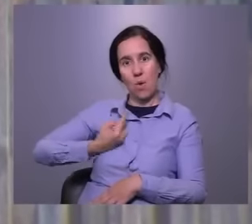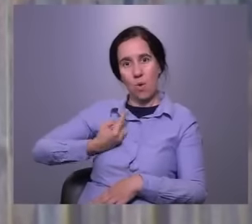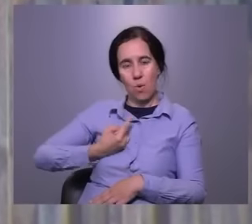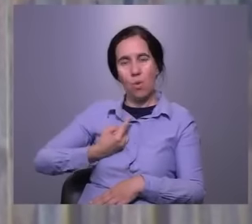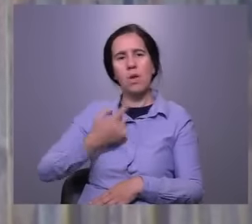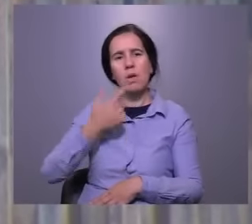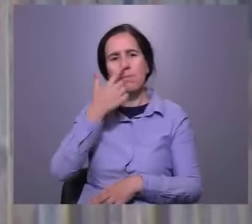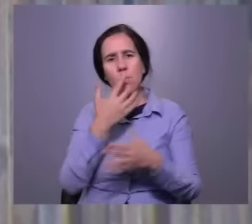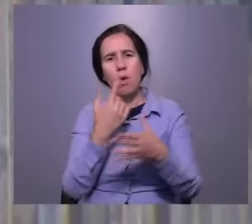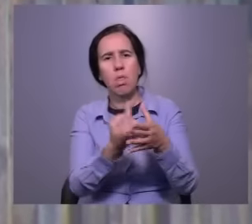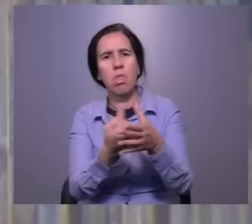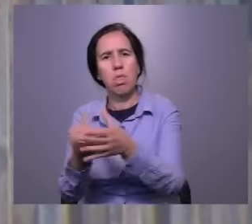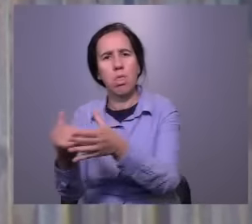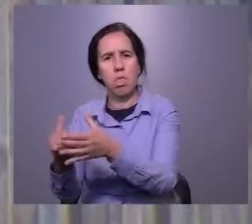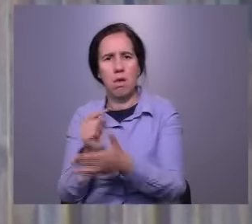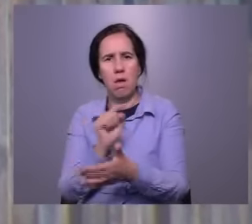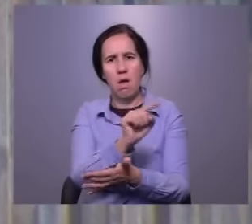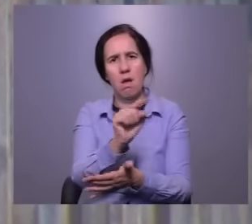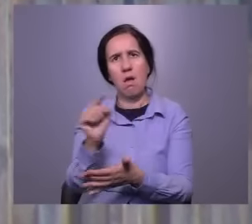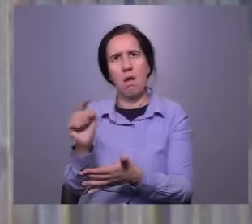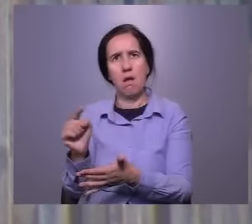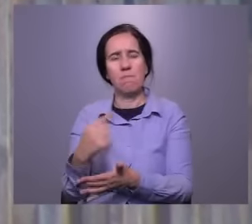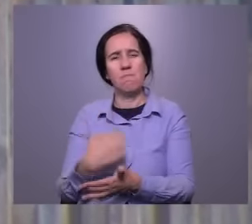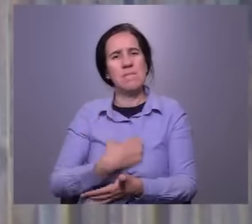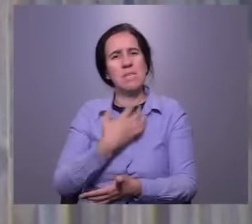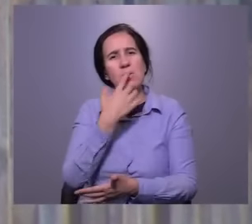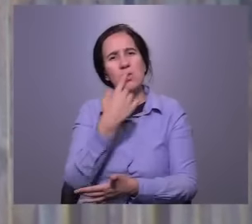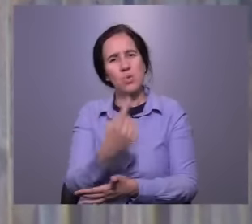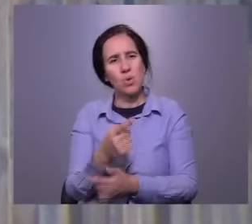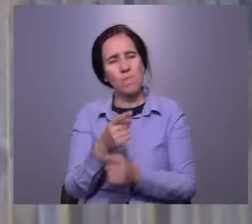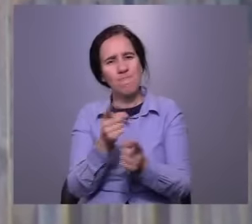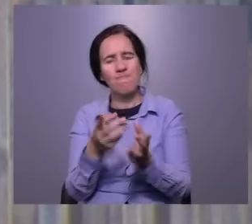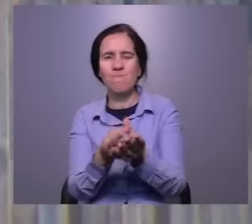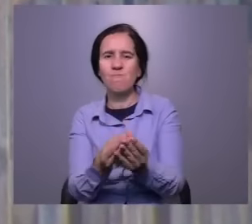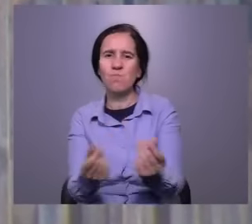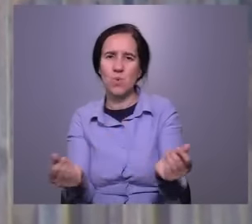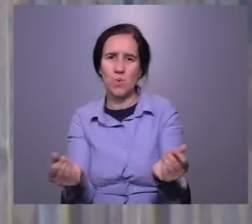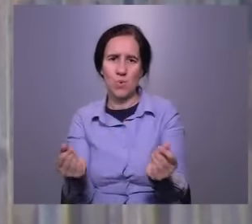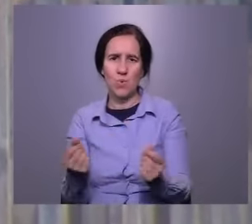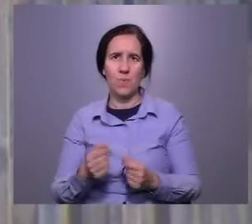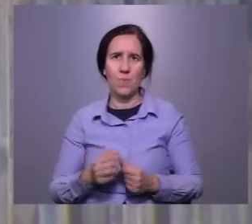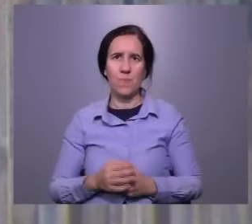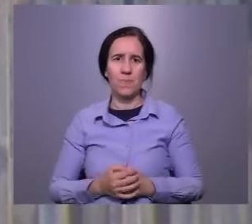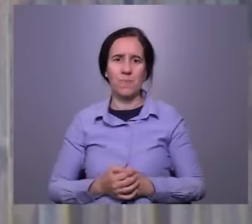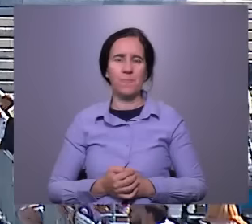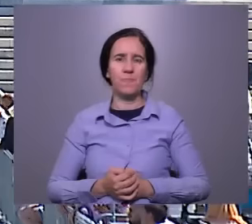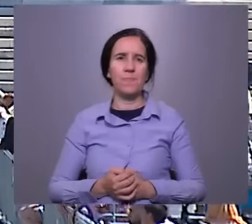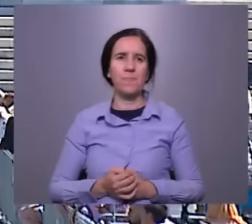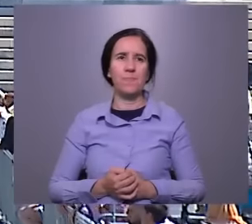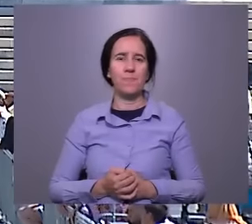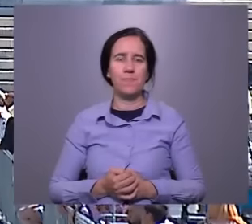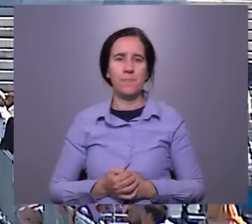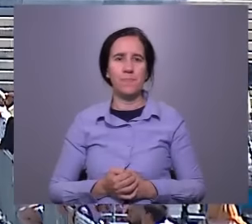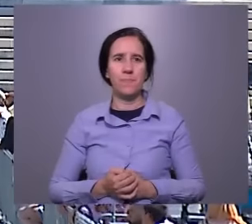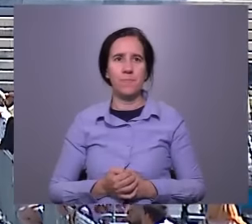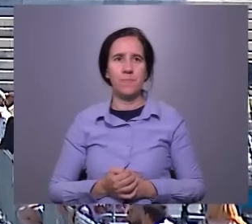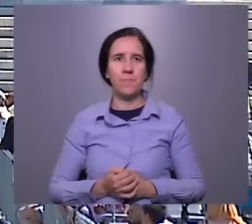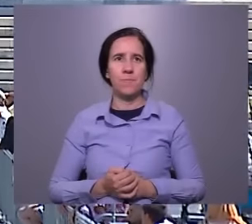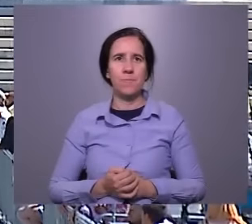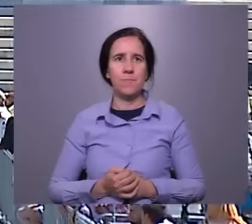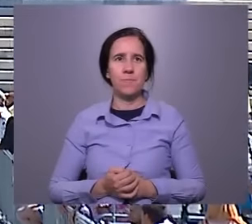Ele possa continuar a multiplicar os pães e a saciar a fome, e que possa continuar também, por nosso